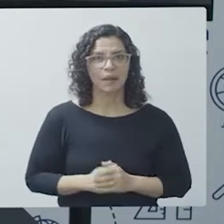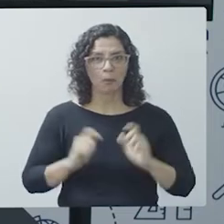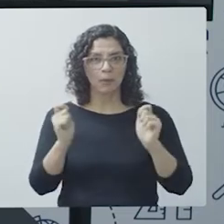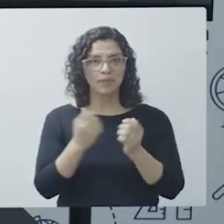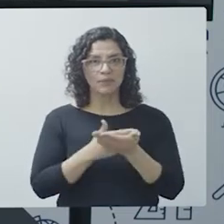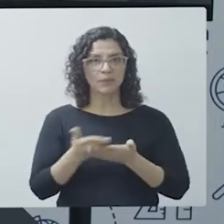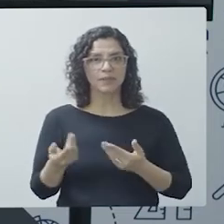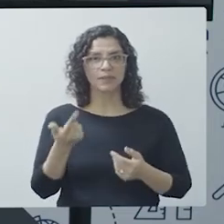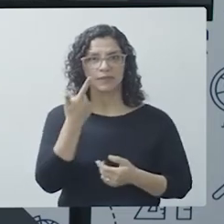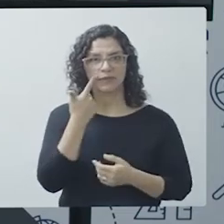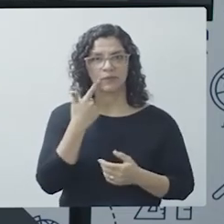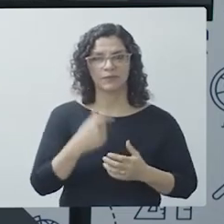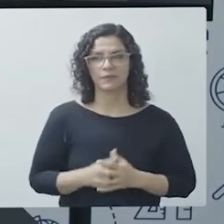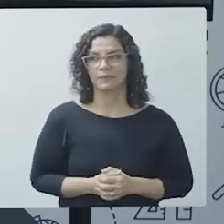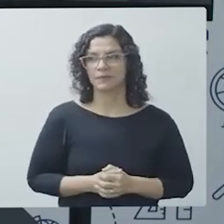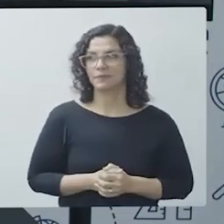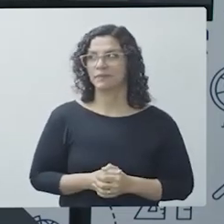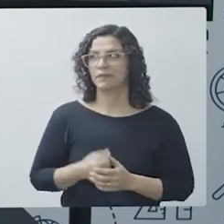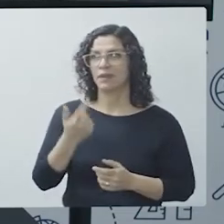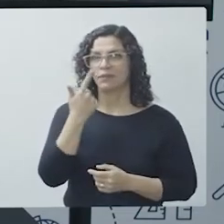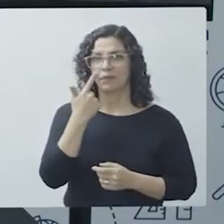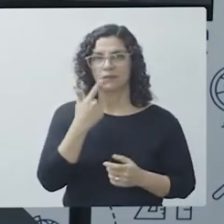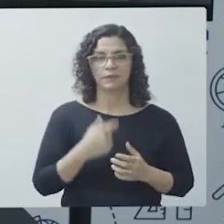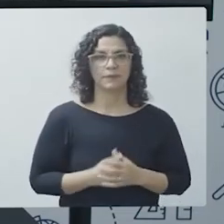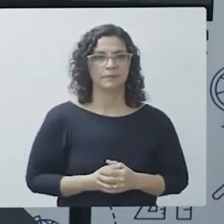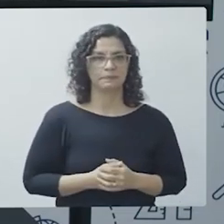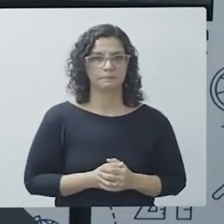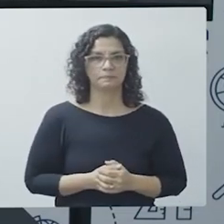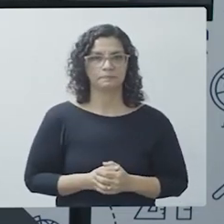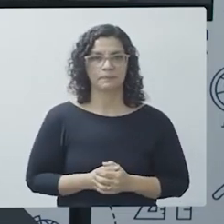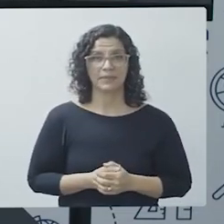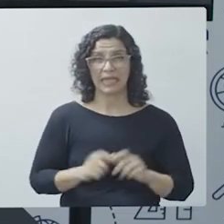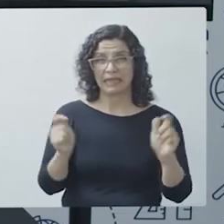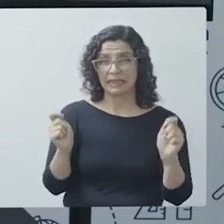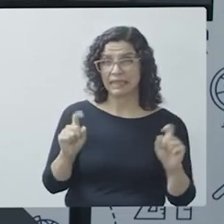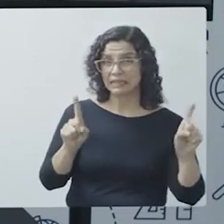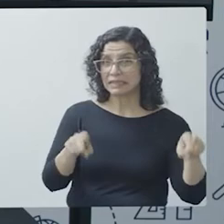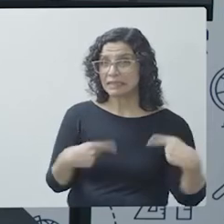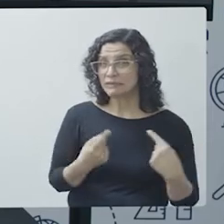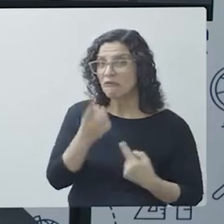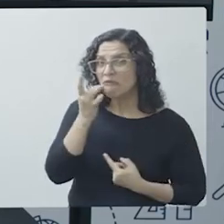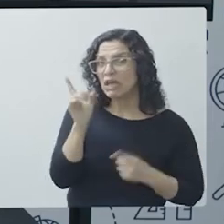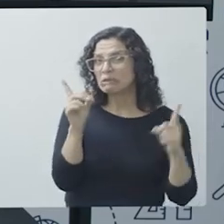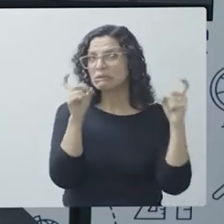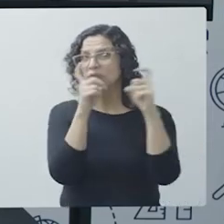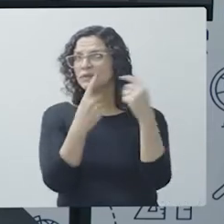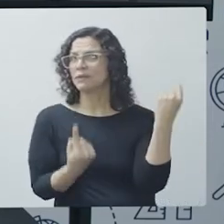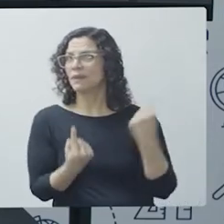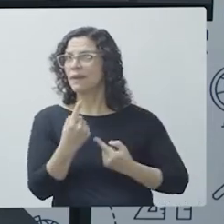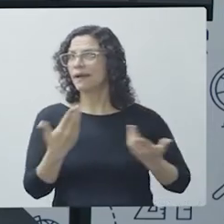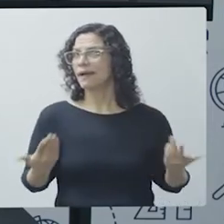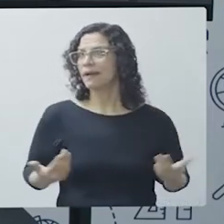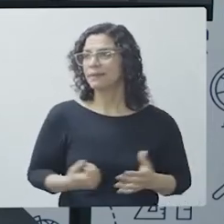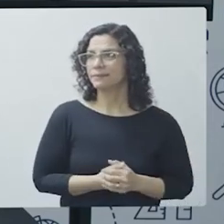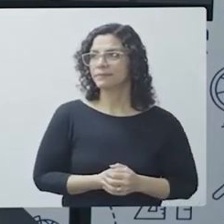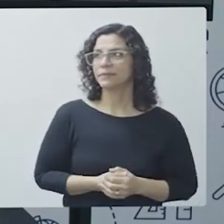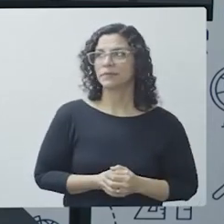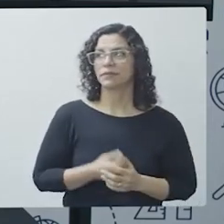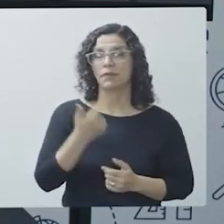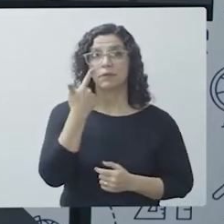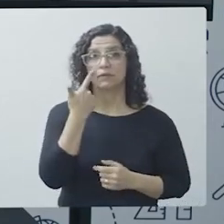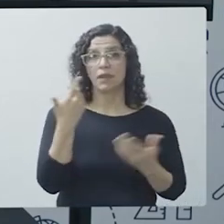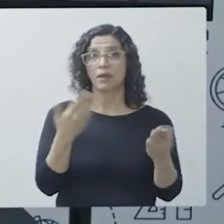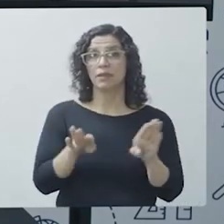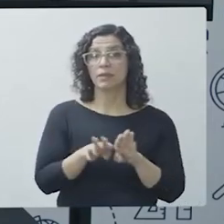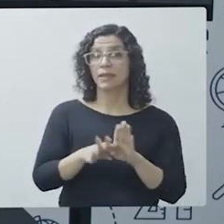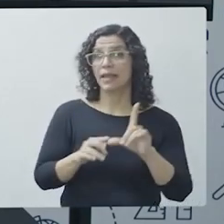Podemos começar? Vamos lá! Será que os desafios são fáceis ou difíceis? Então vamos